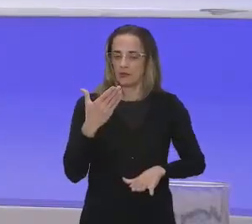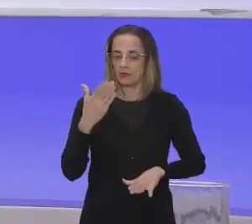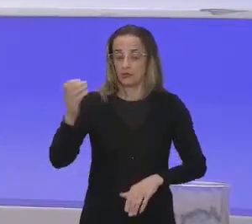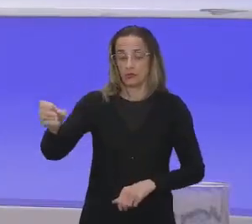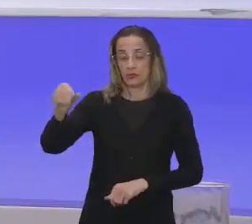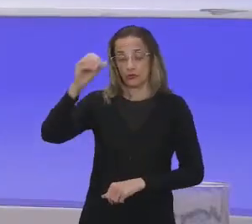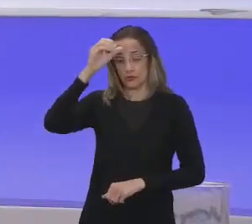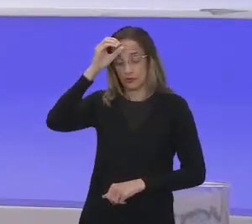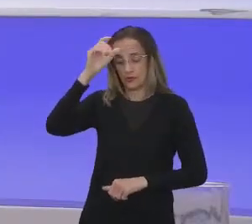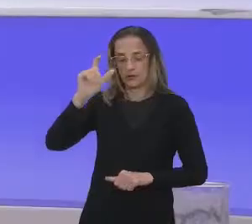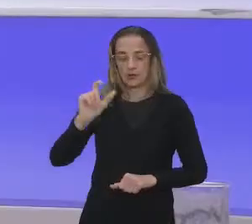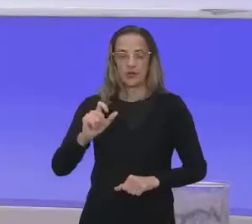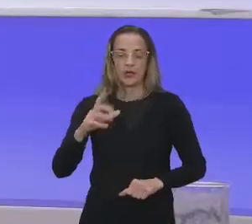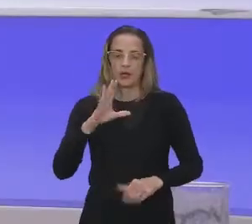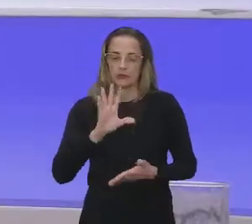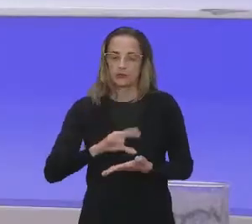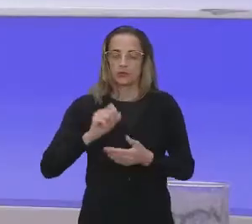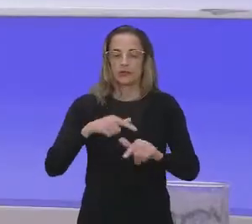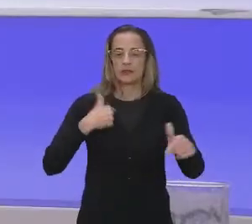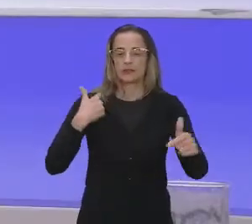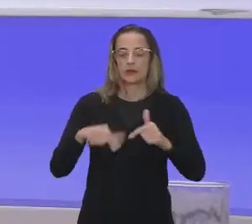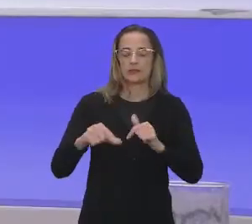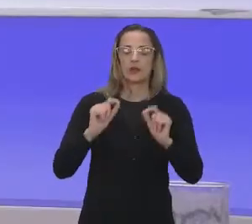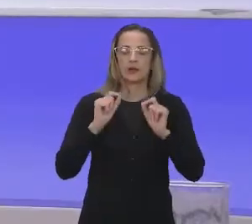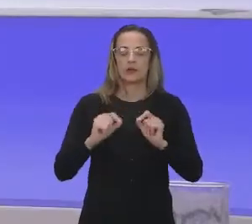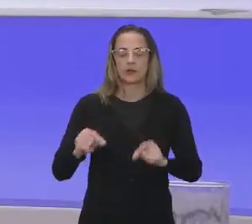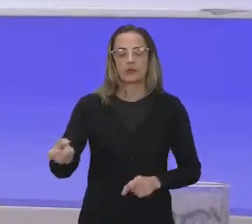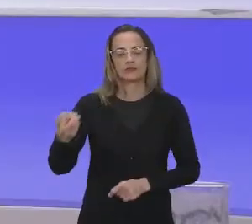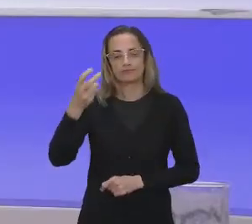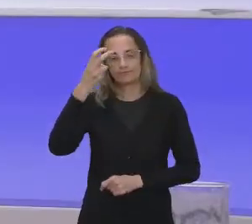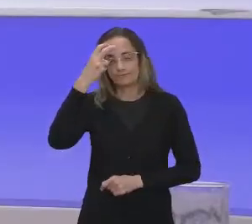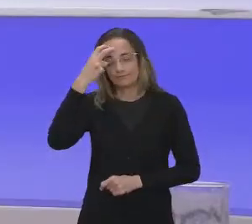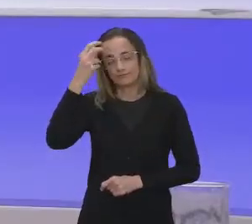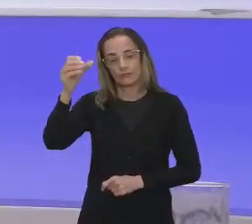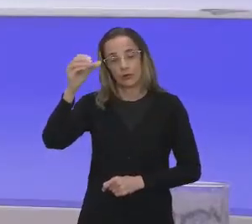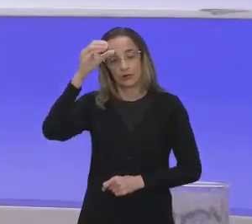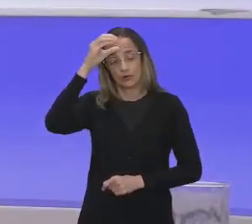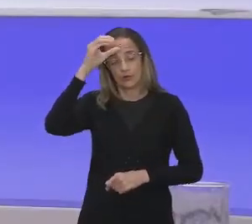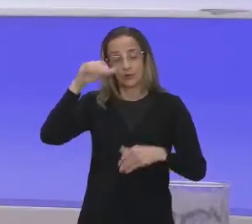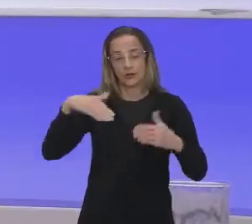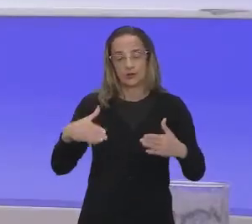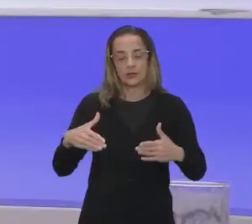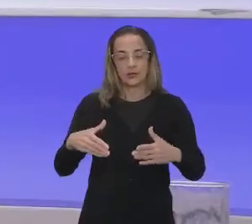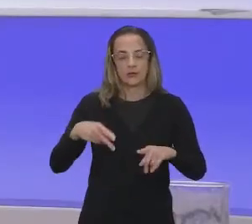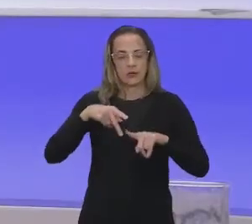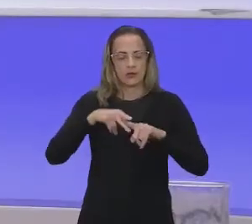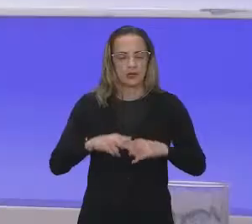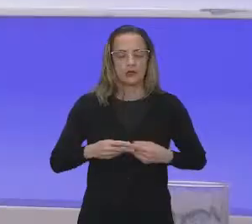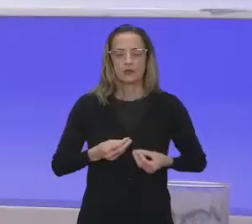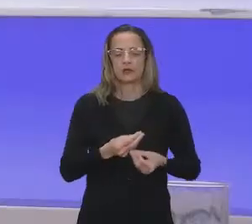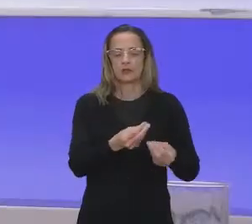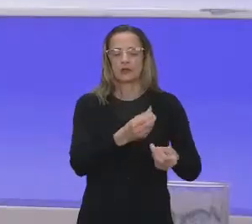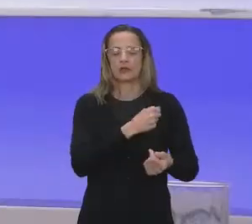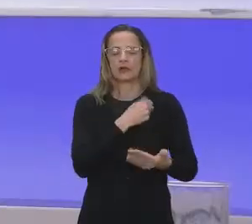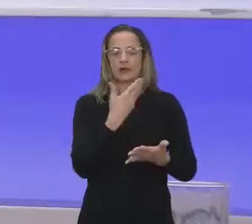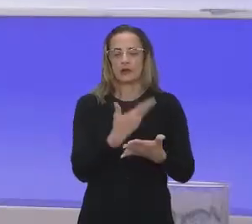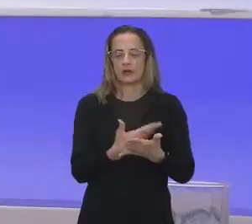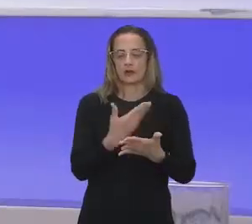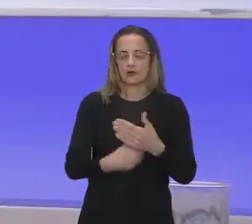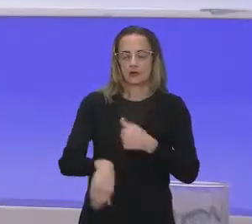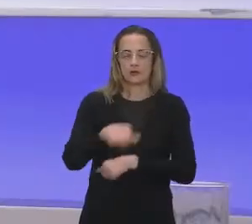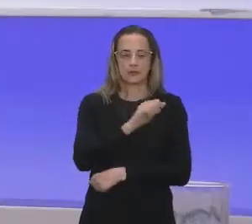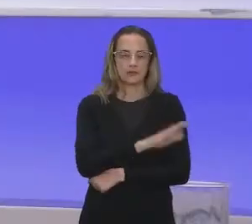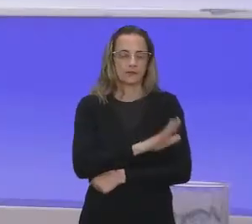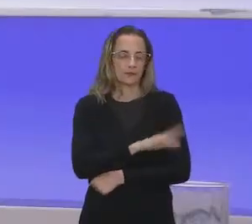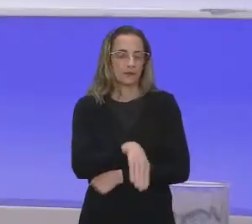e refletir ações sobre é trabalhar a consciência. Então, a partir do momento que eu dou ferramentas para esse aluno, para essa